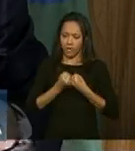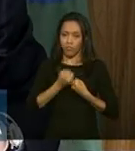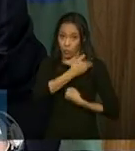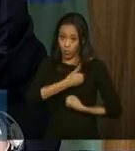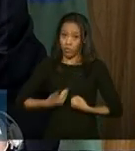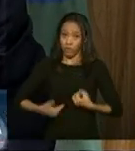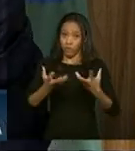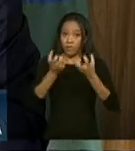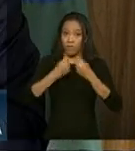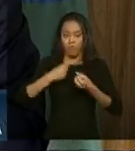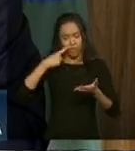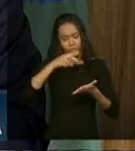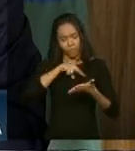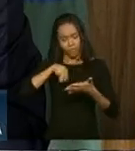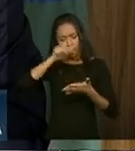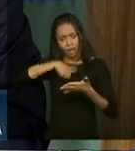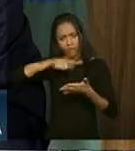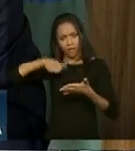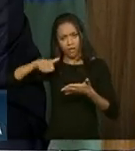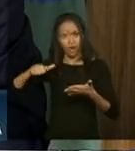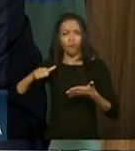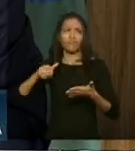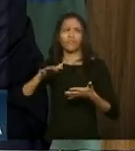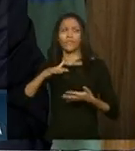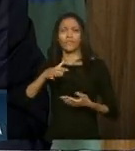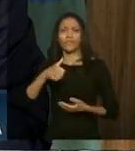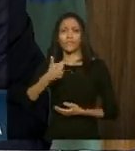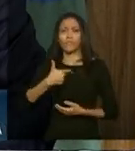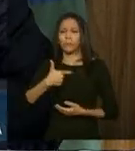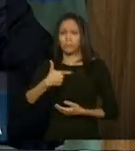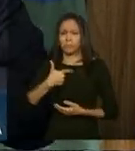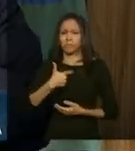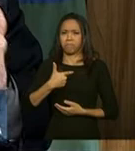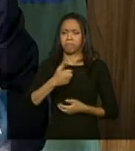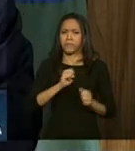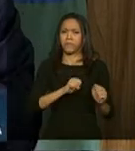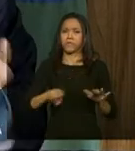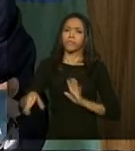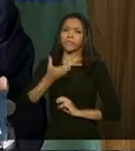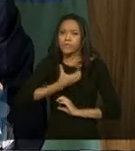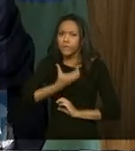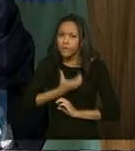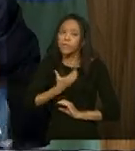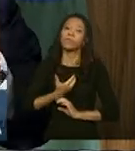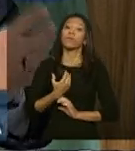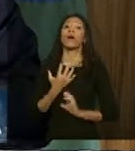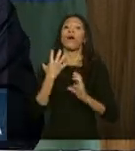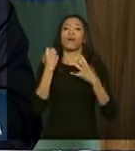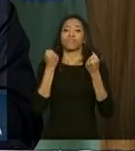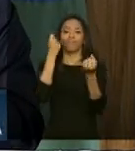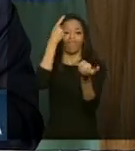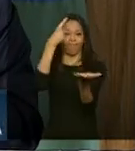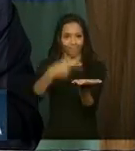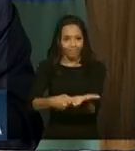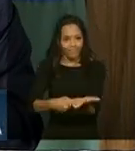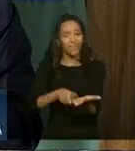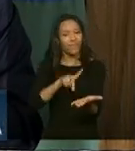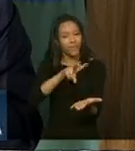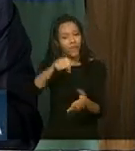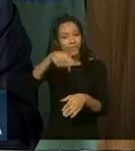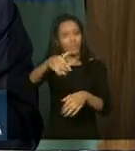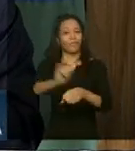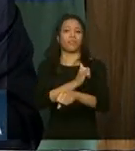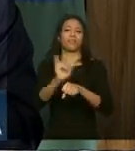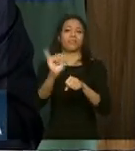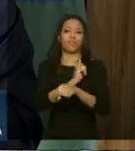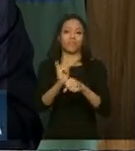enfim, provavelmente na segunda semana de dezembro, estabelecer esse pacto, que vai ser uma orientação estratégica